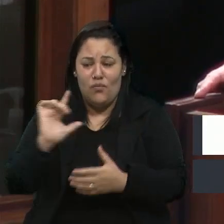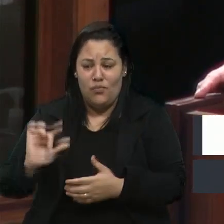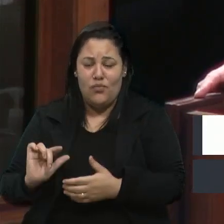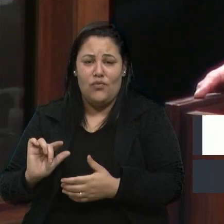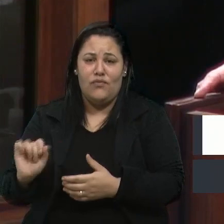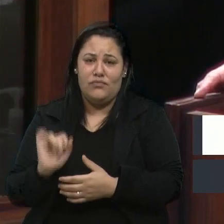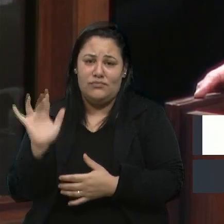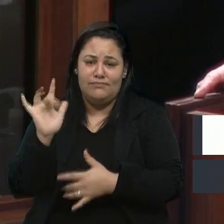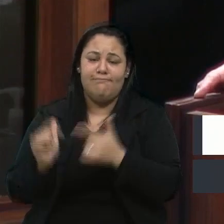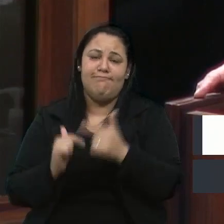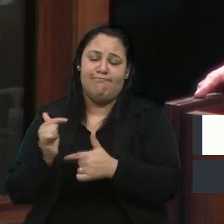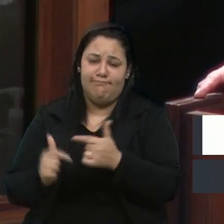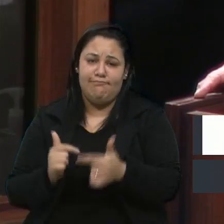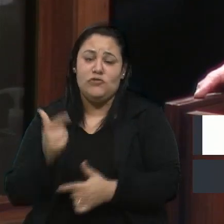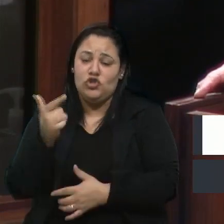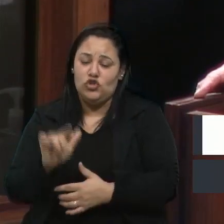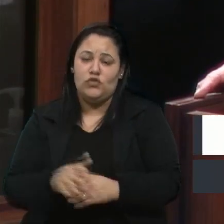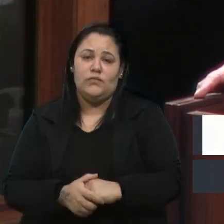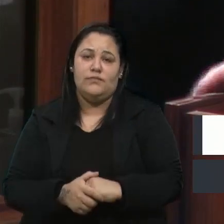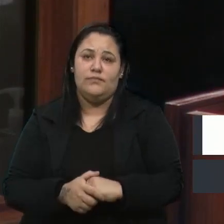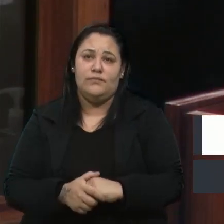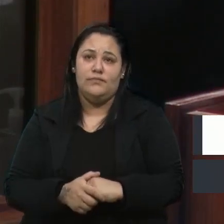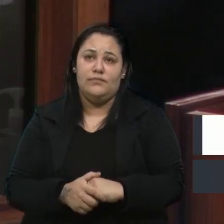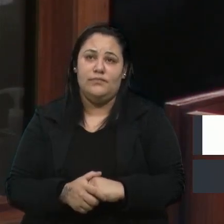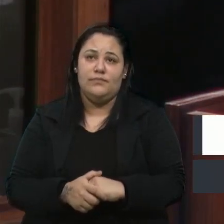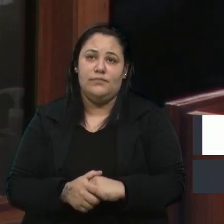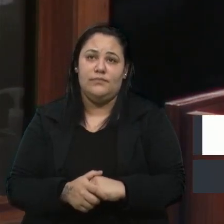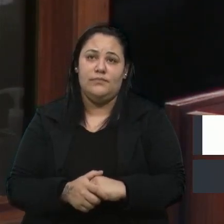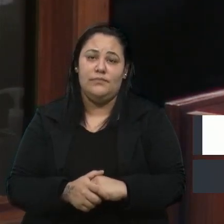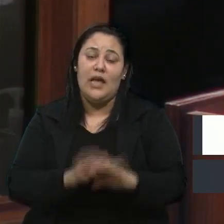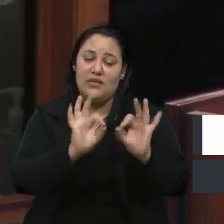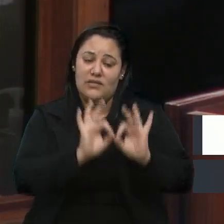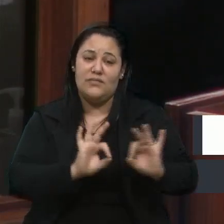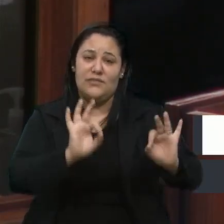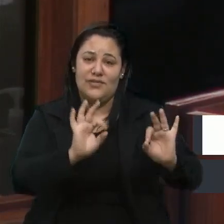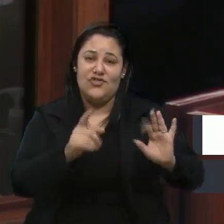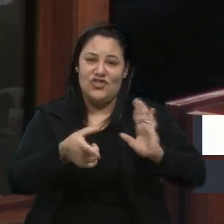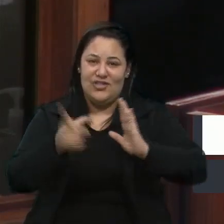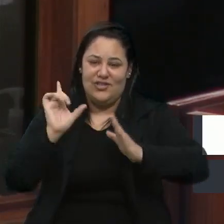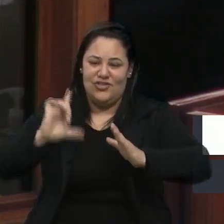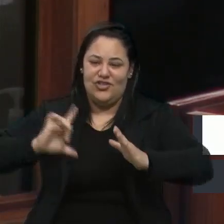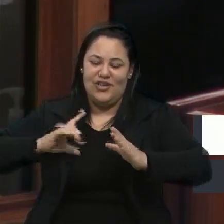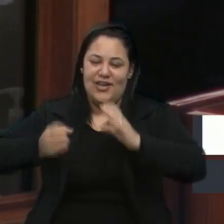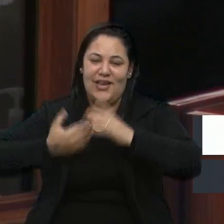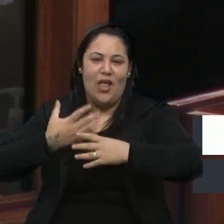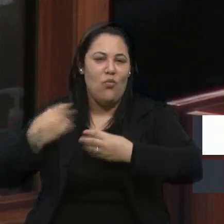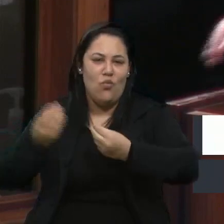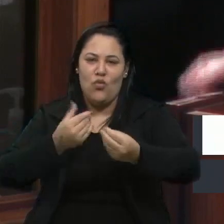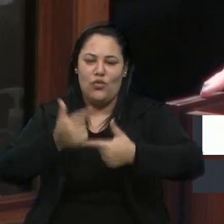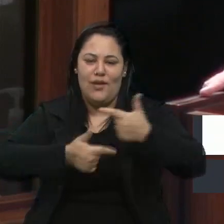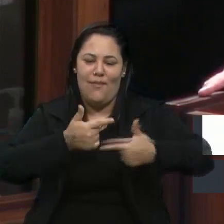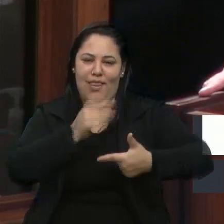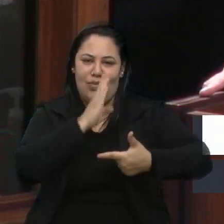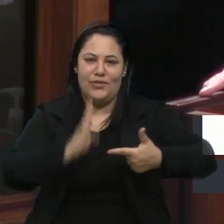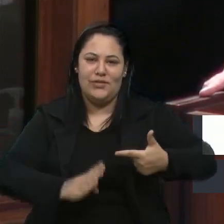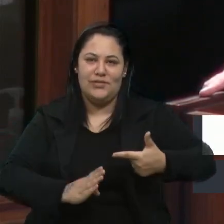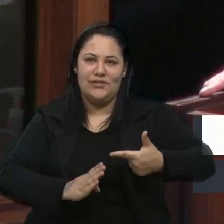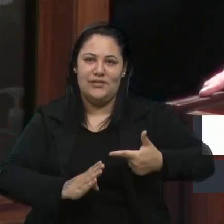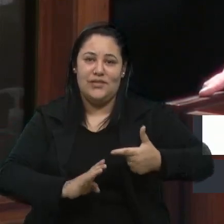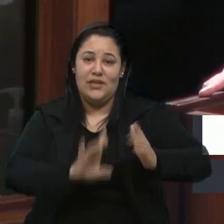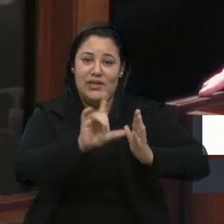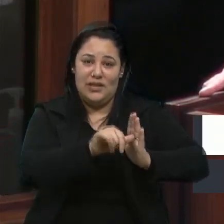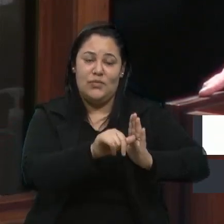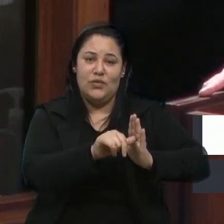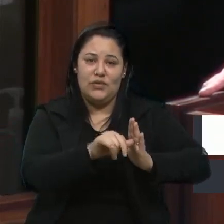trabalhador. Essa simplificação anterior tinha gerado milhares de empregos no Brasil, depois dessa portaria que o Bolsonaro